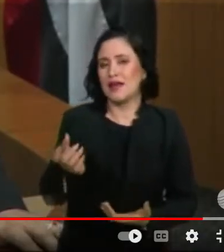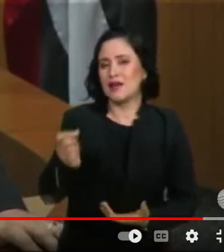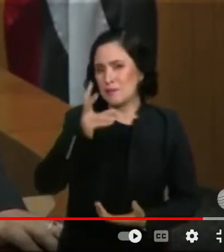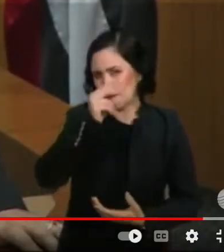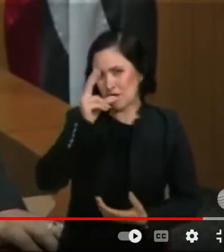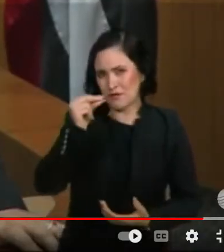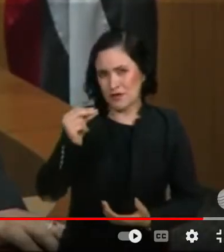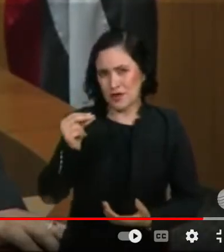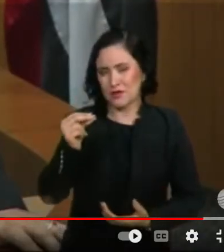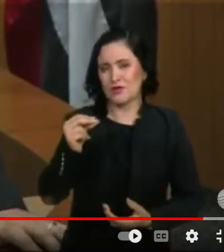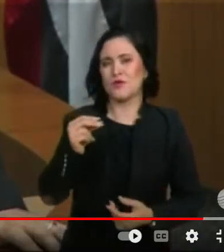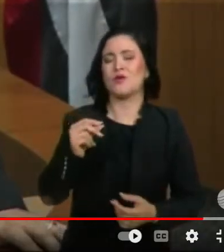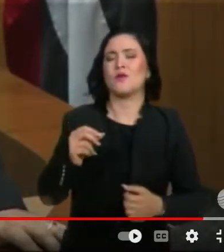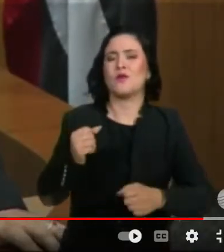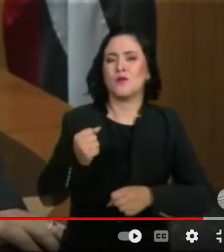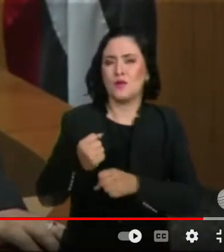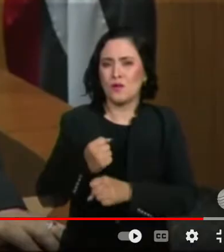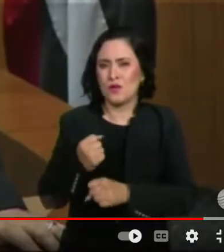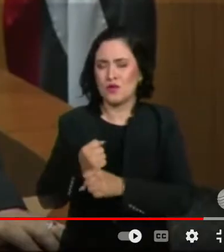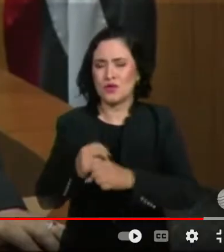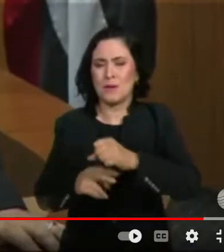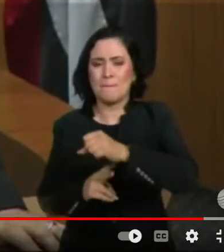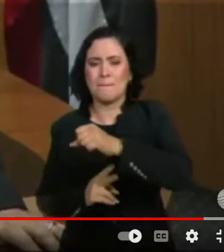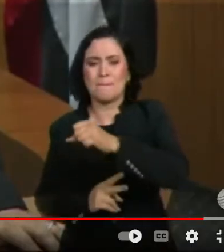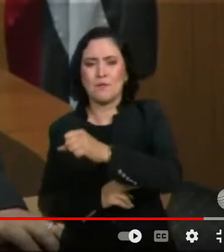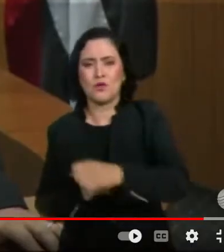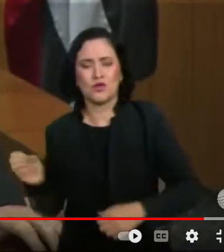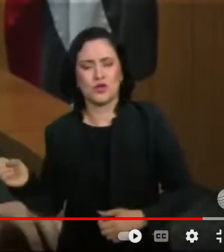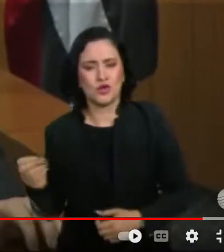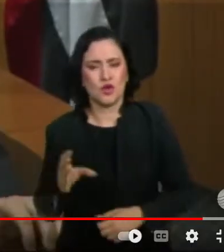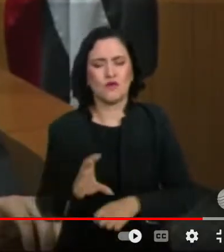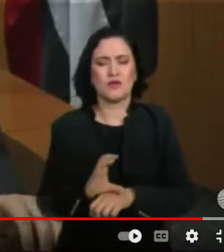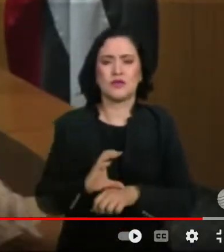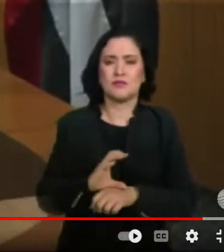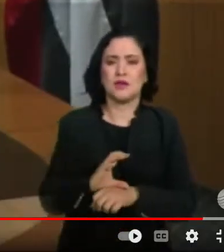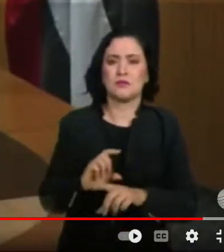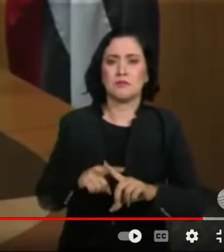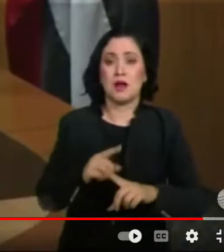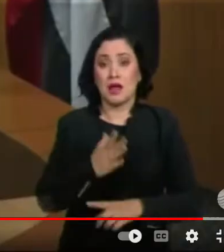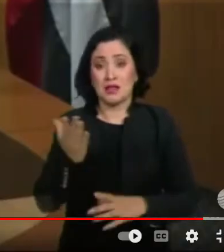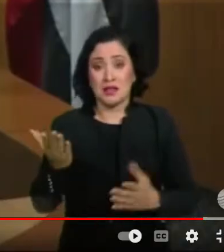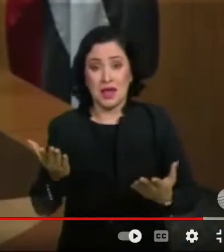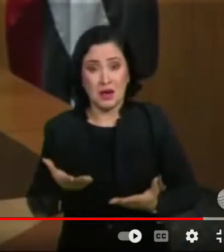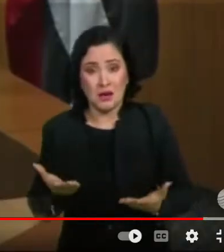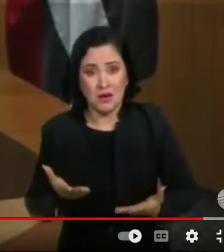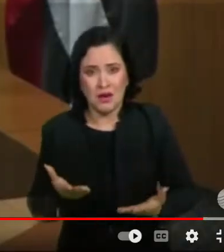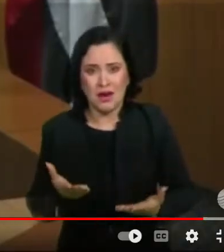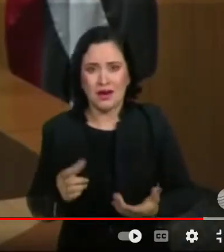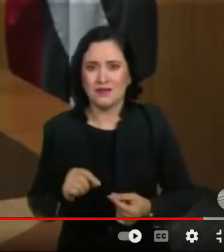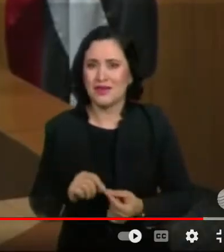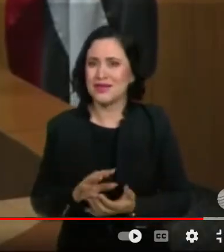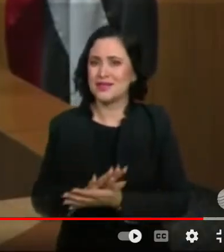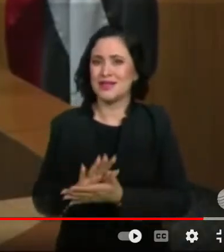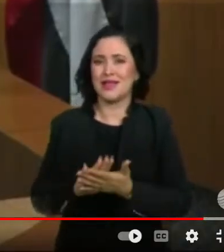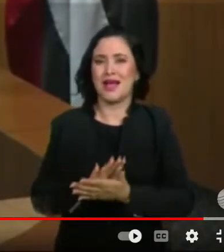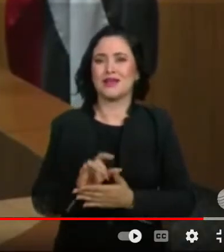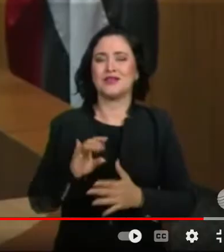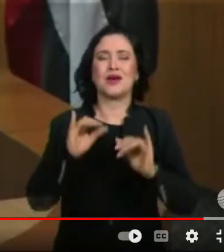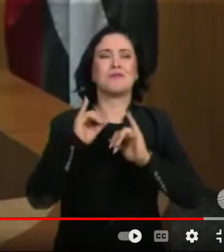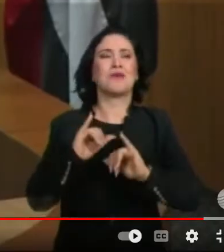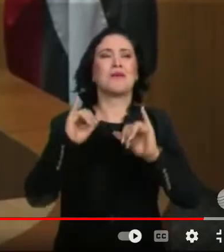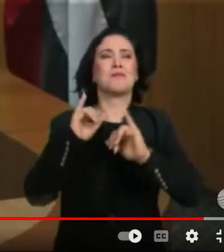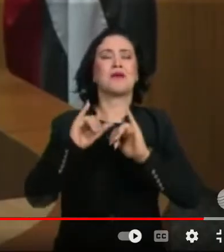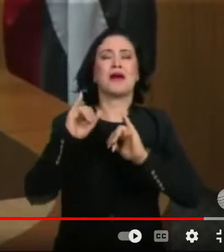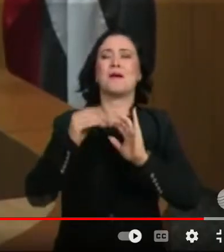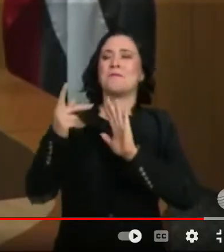até agora nada aconteceu, nada tem feito no povoado de Cajazeiras, é apenas muita promessa, apenas